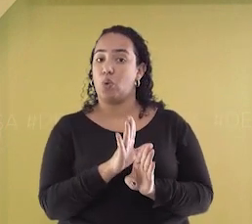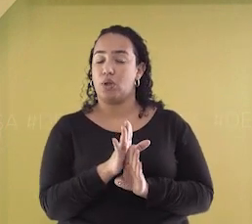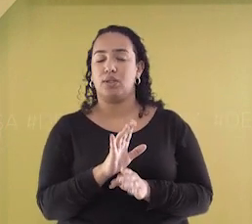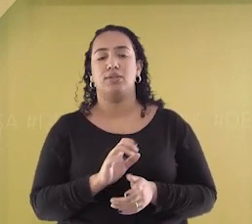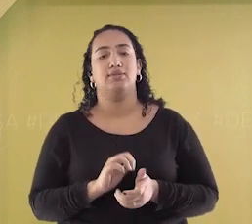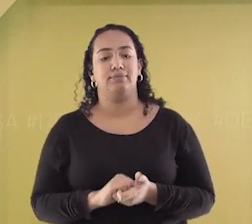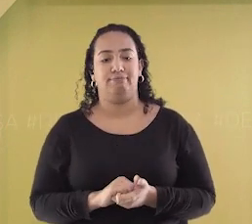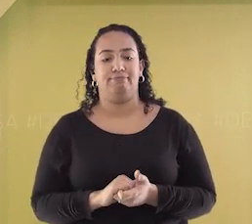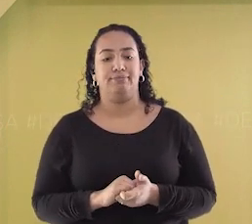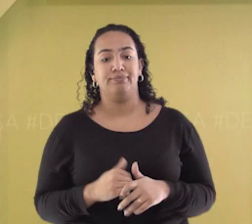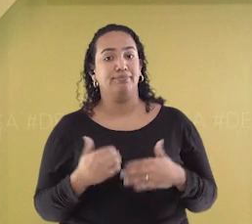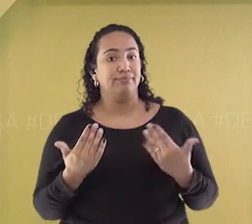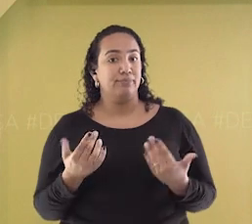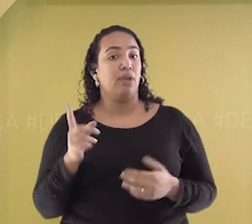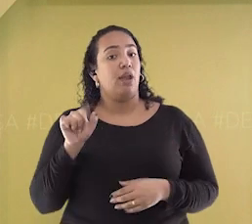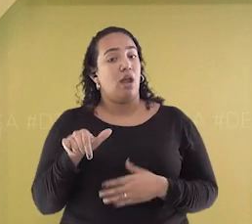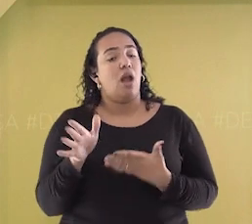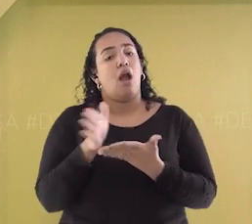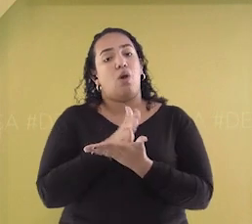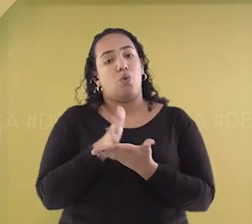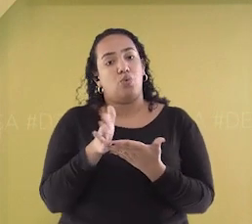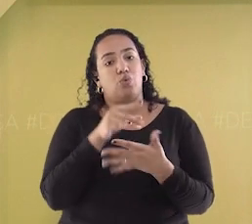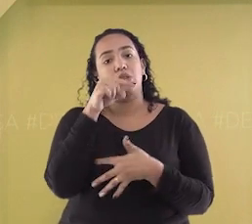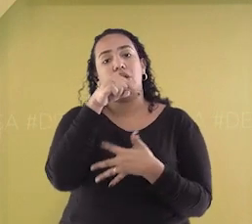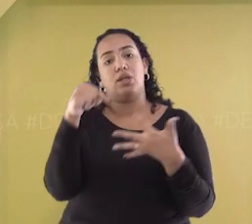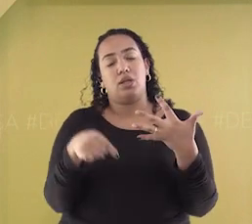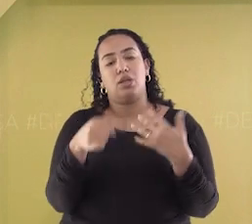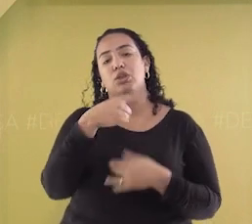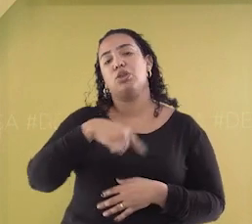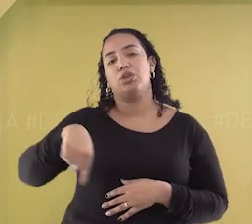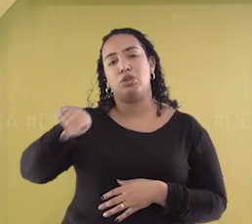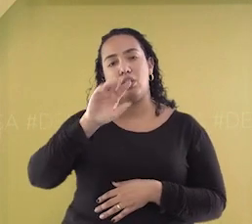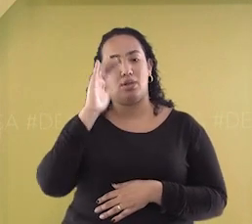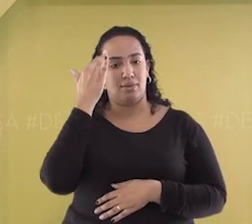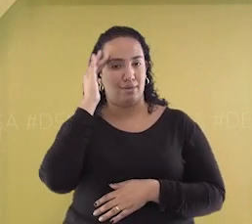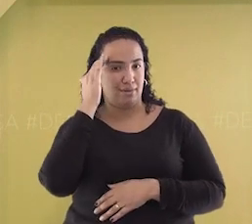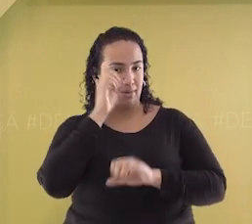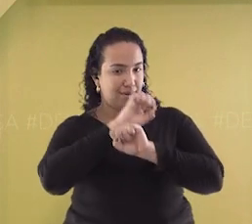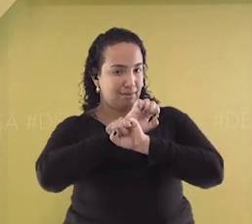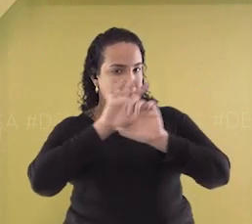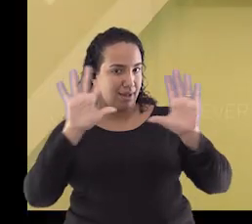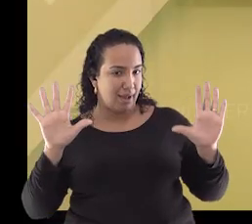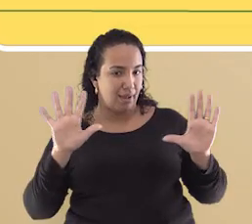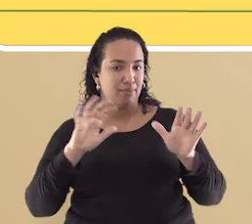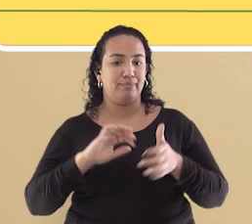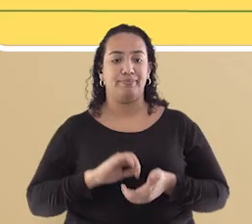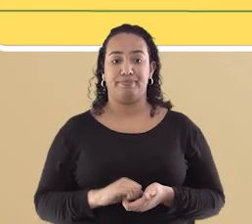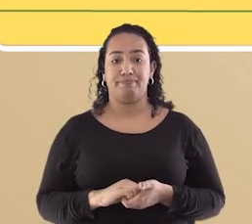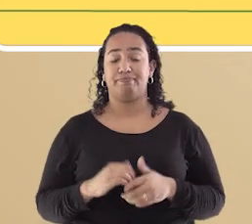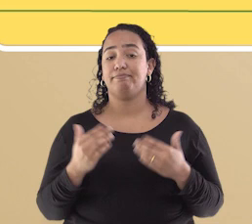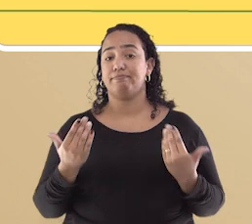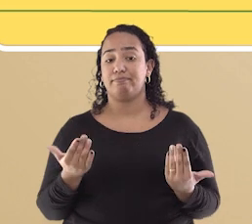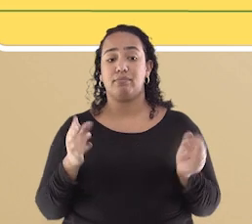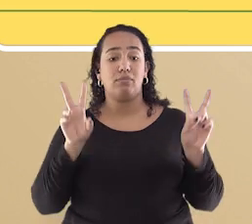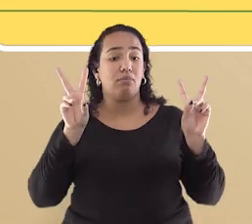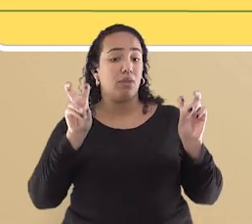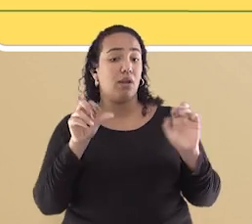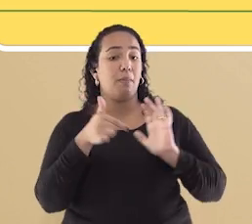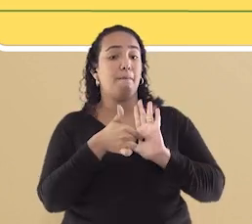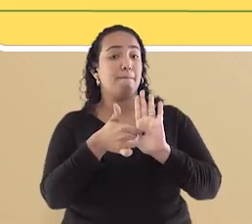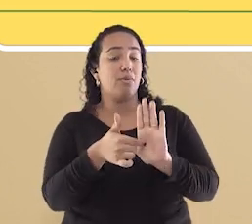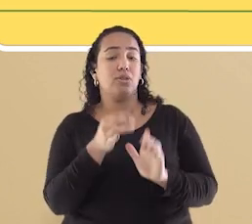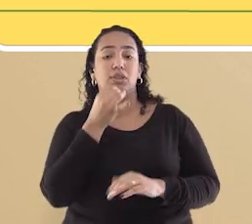orientação. Esses são alguns dos elementos que podemos compreender melhor agora. O título serve